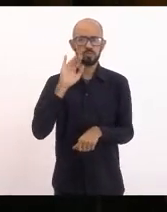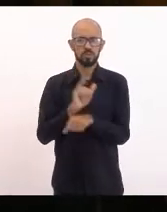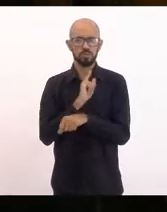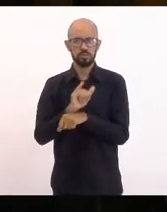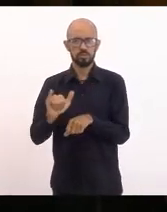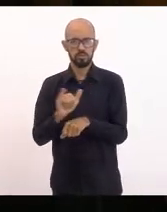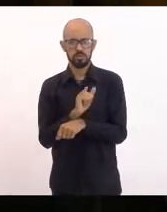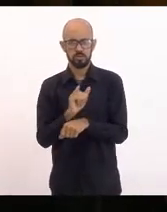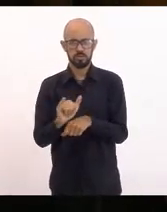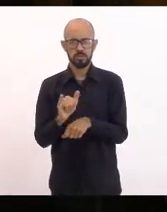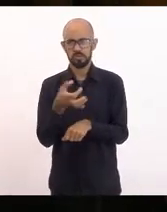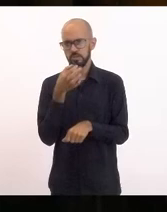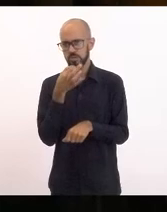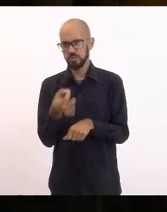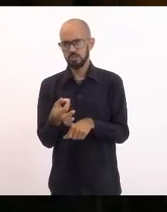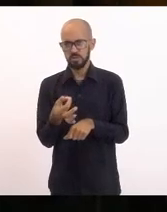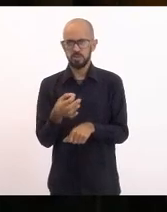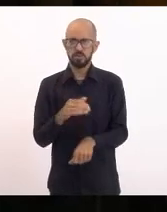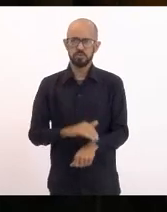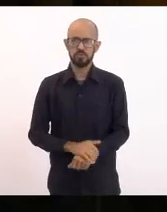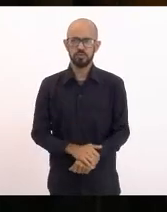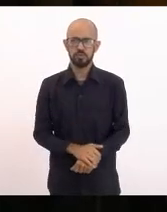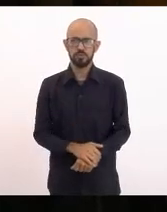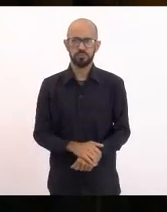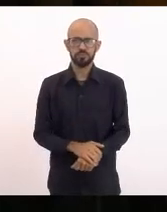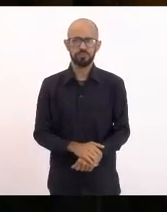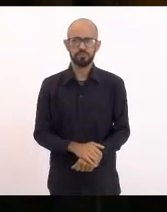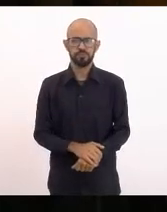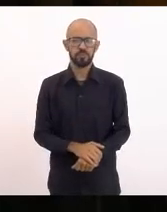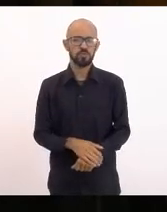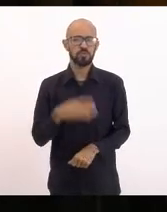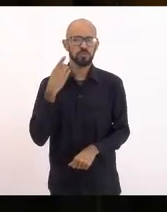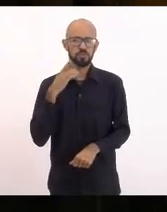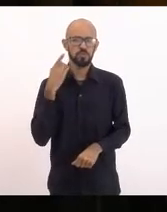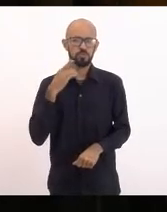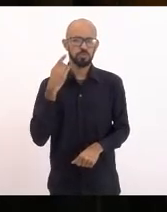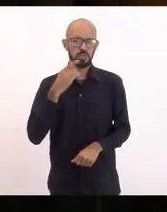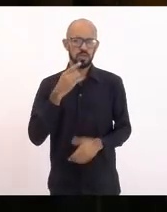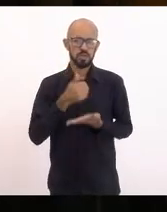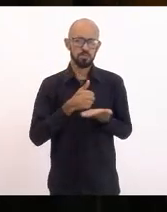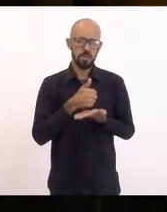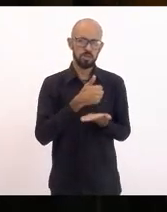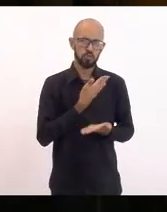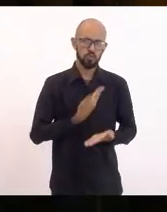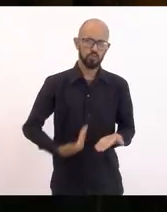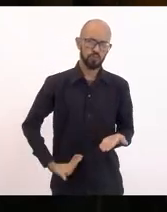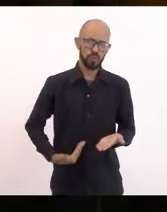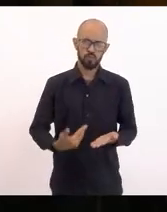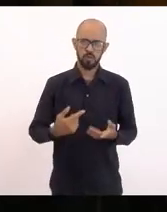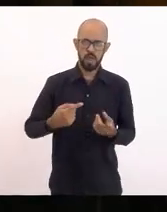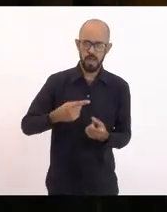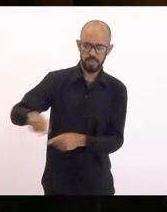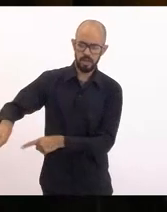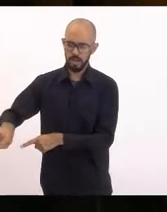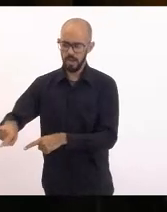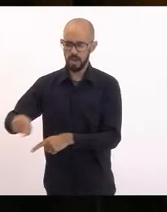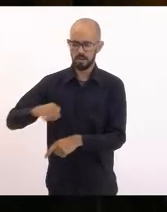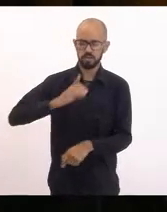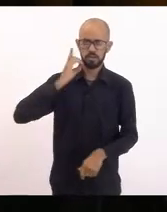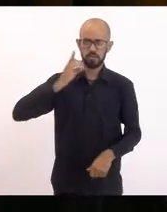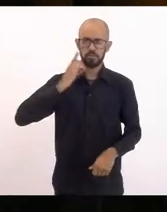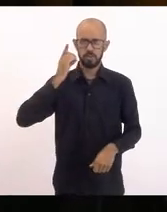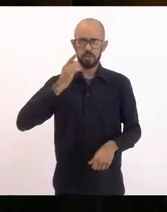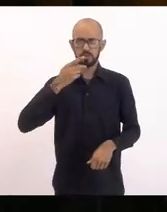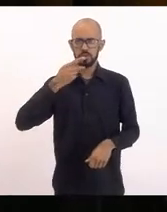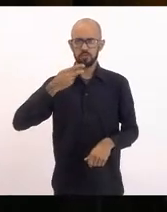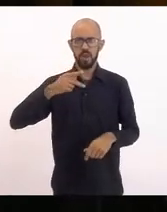estratégias argumentativas por parte dos deputados da base do governo: atacar deputados que questionam o